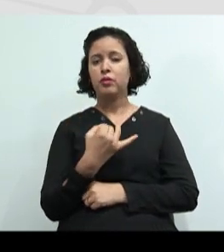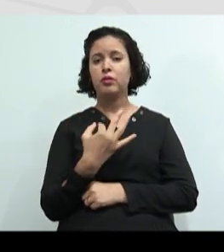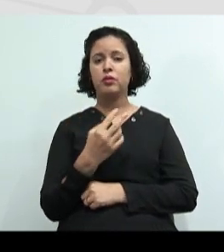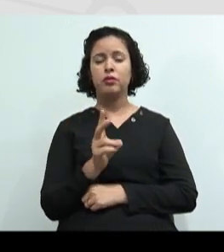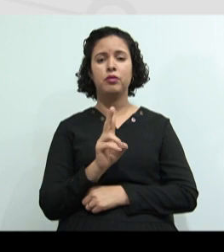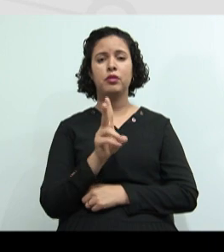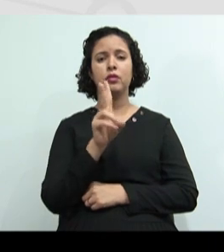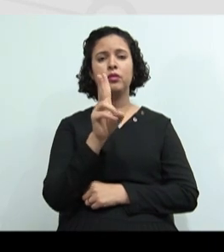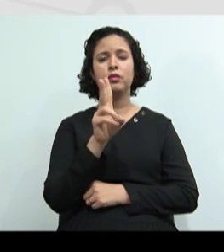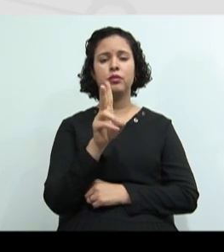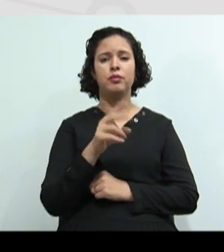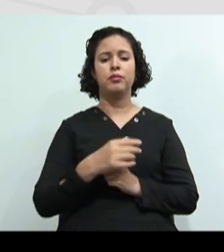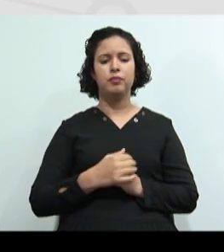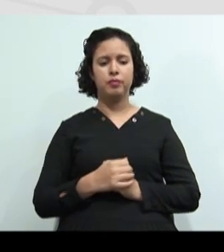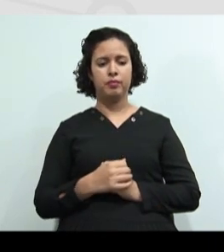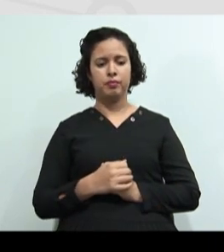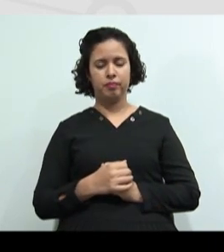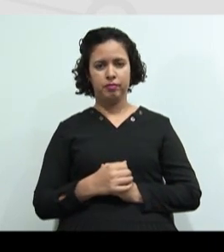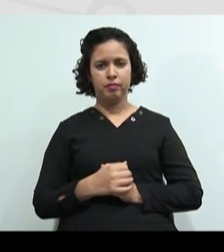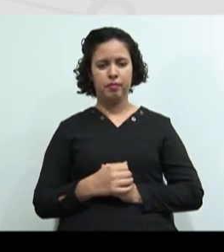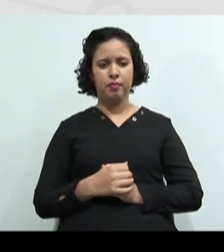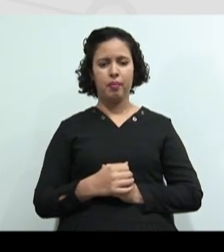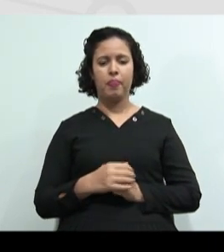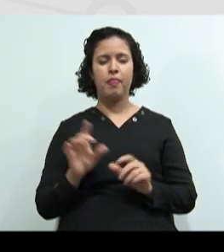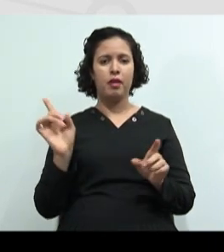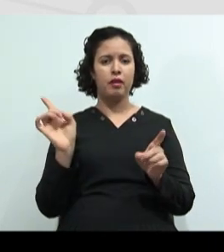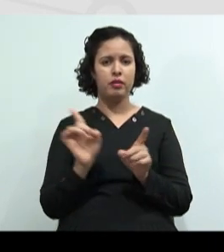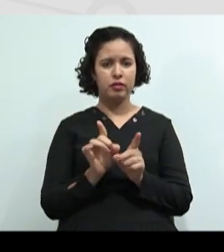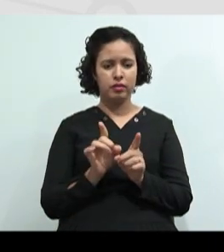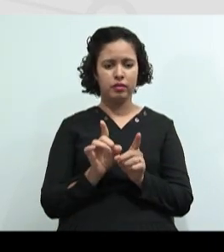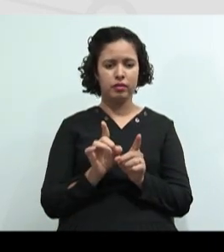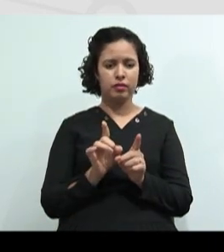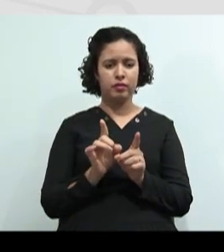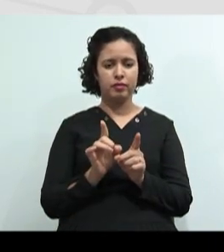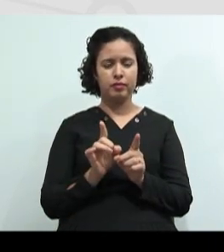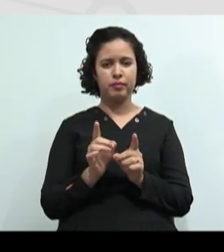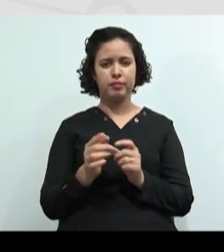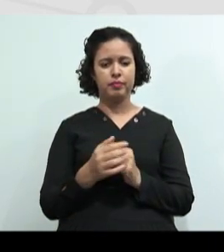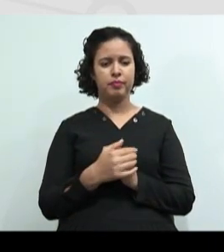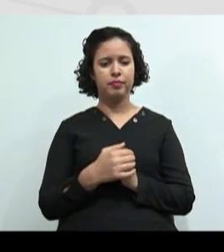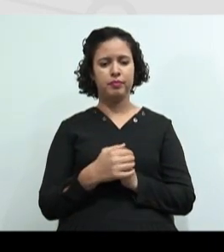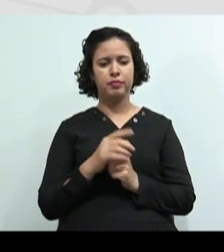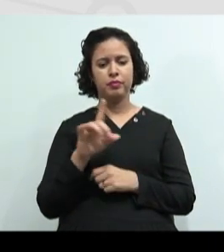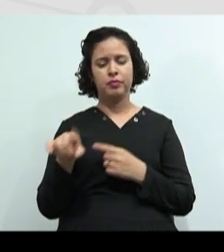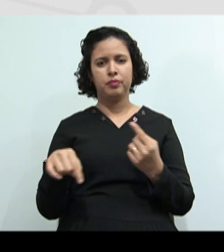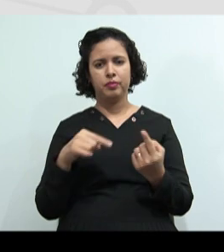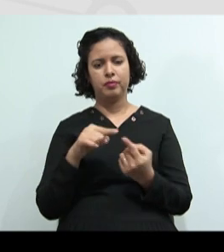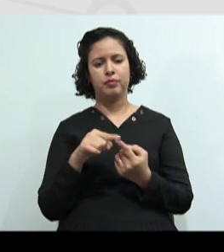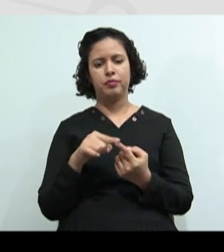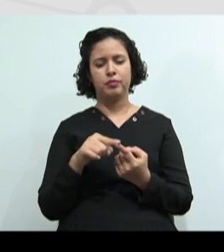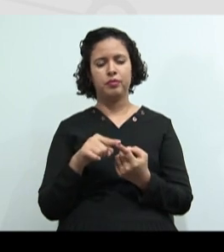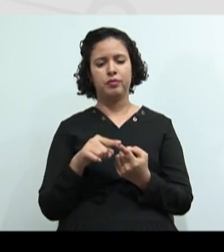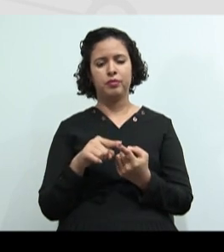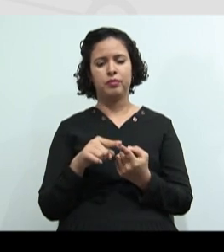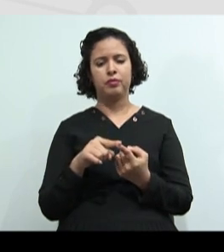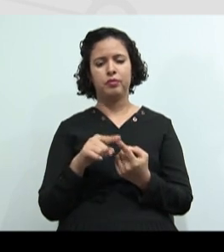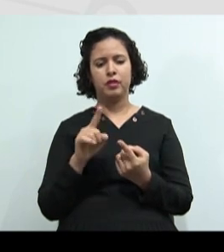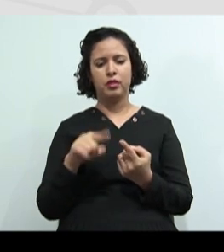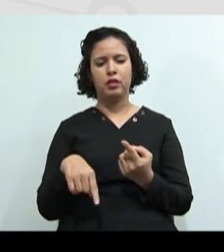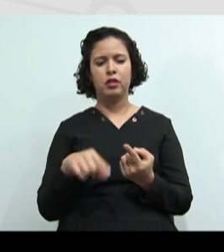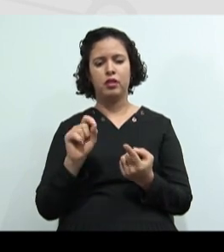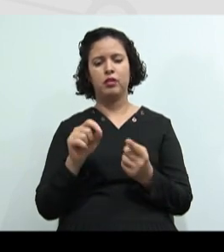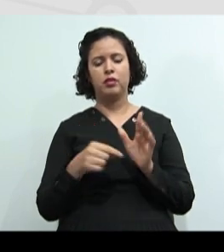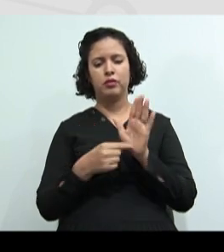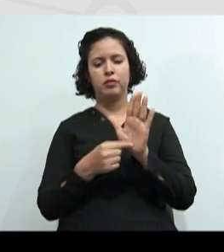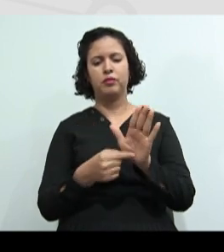valor financeiro, tá bom? Resumindo, então, para nós finalizarmos a nossa aula, os objetivos podem ser conceituados como o